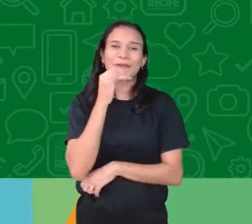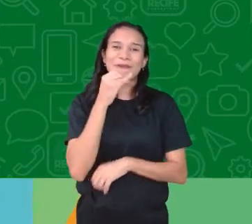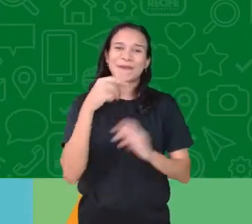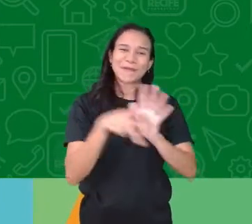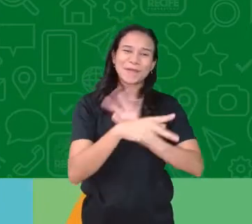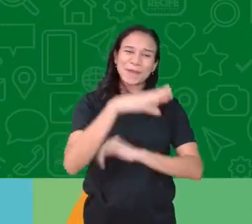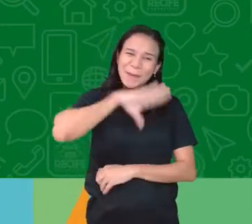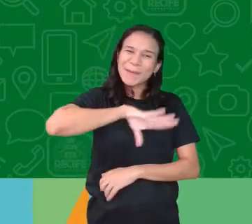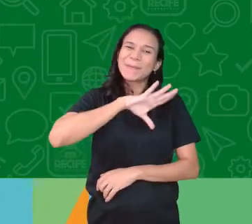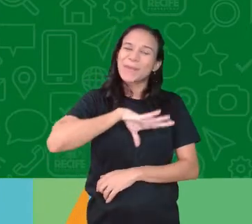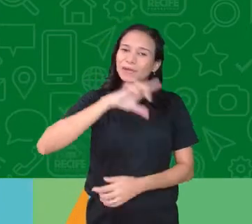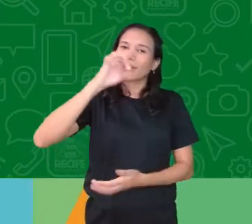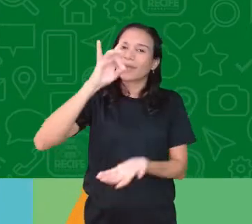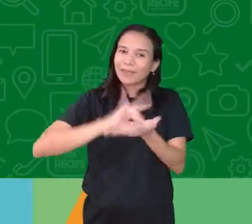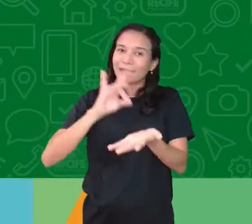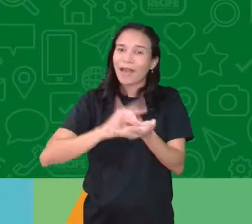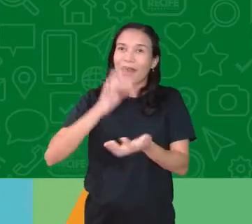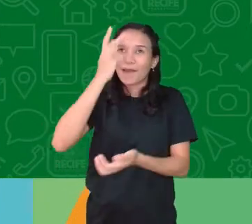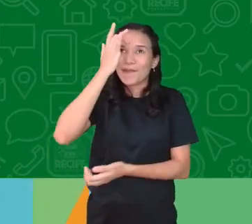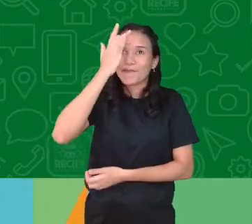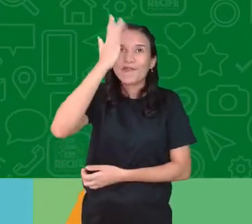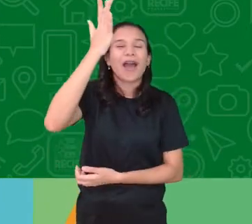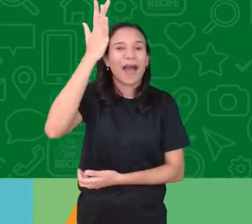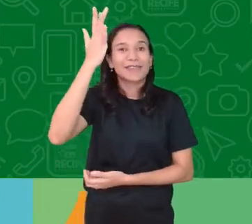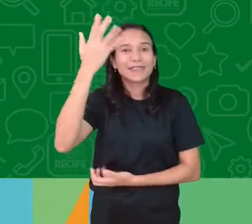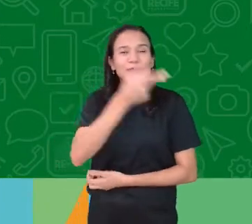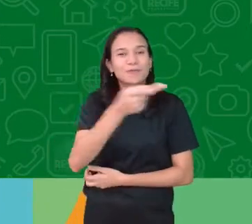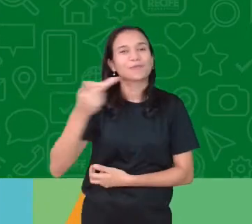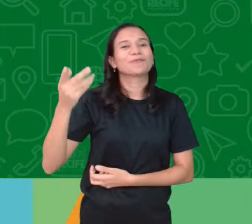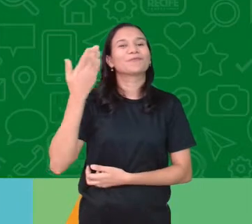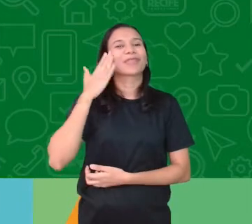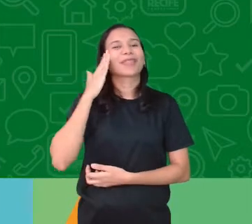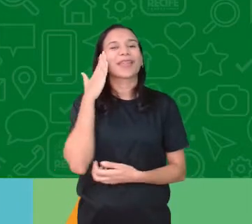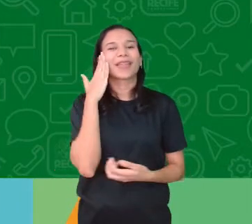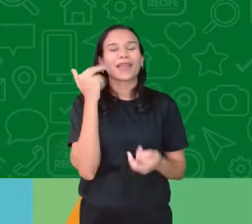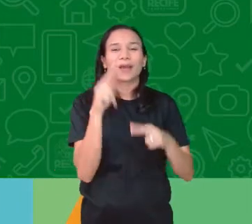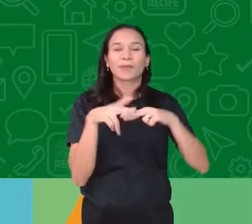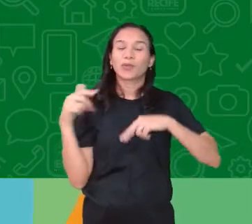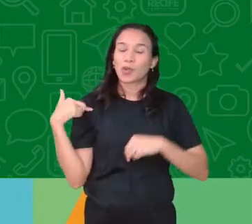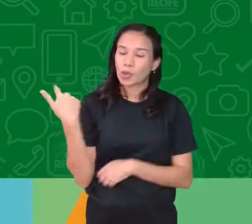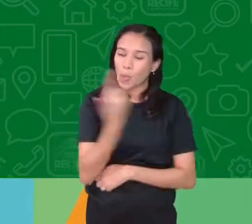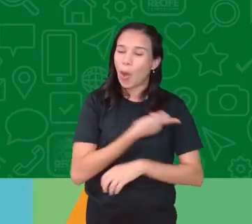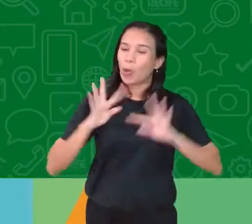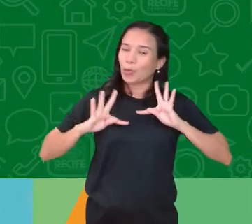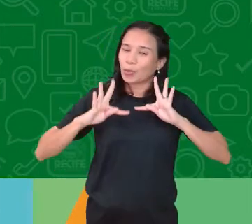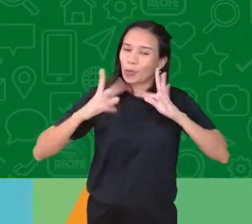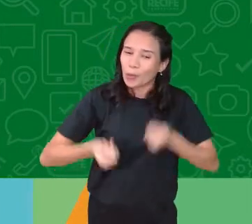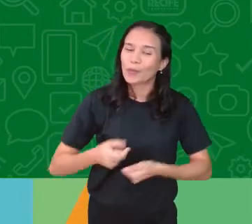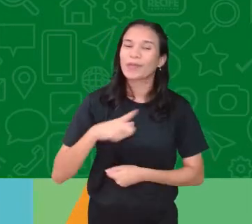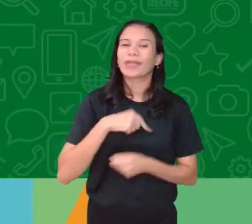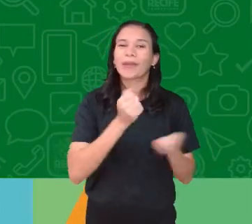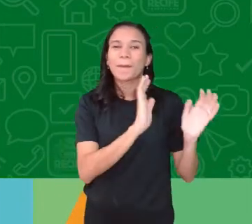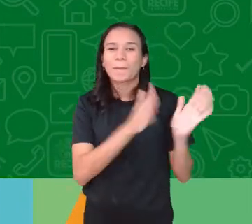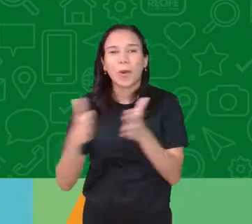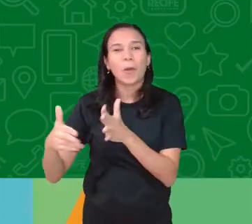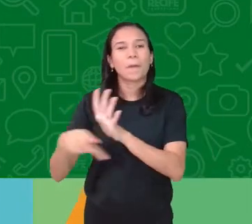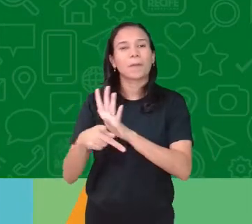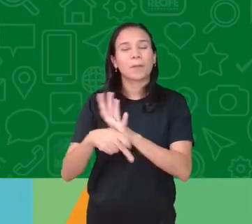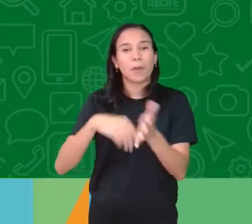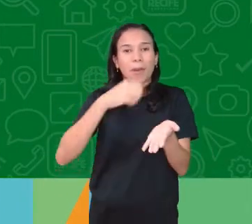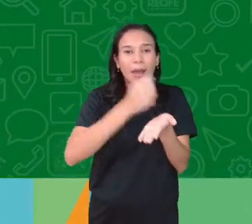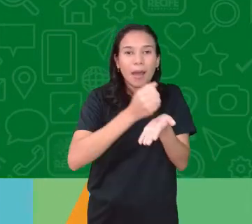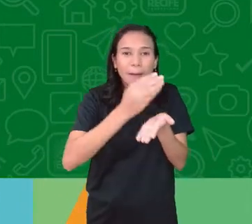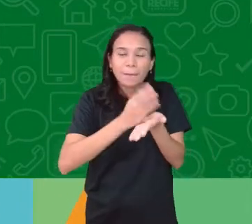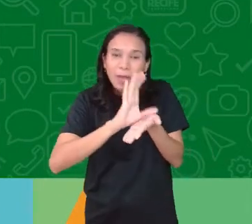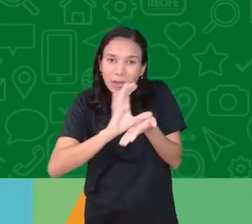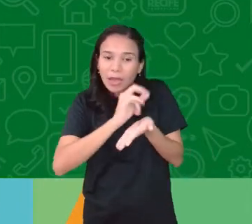portuguesa vai facilitar muito para vocês entenderem, né? Porque todos nós passamos pelo processo de alfabetização e isso tudo é